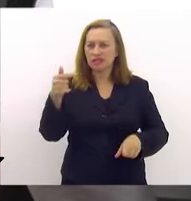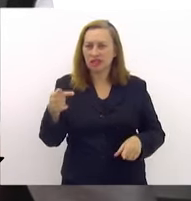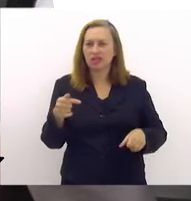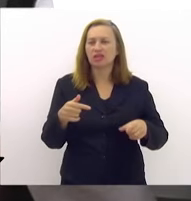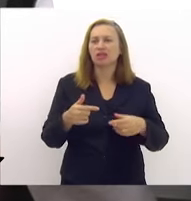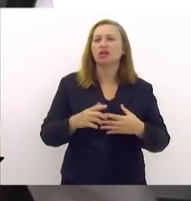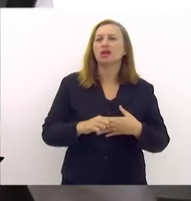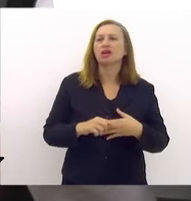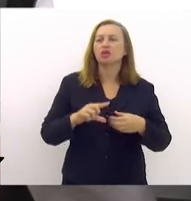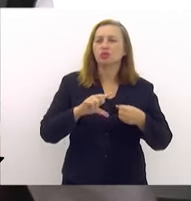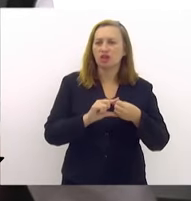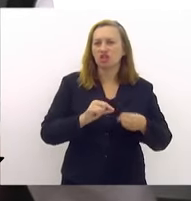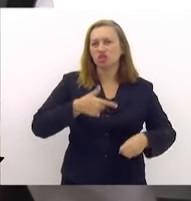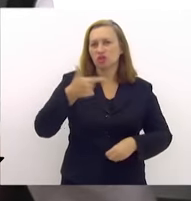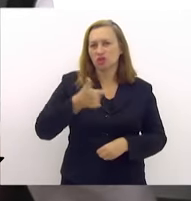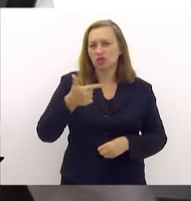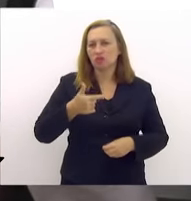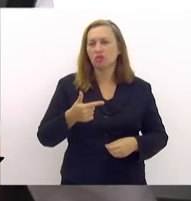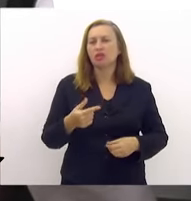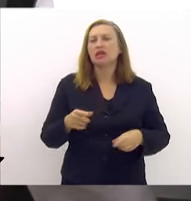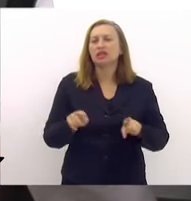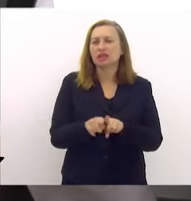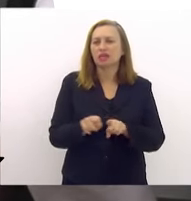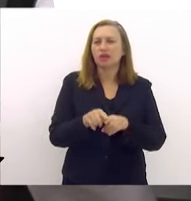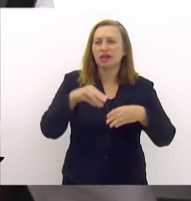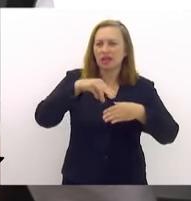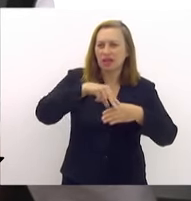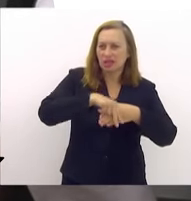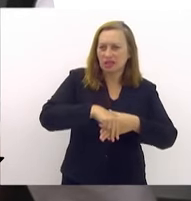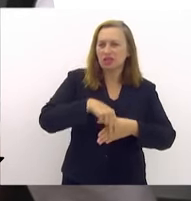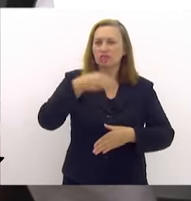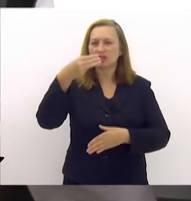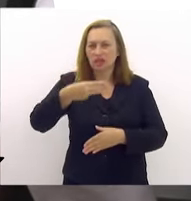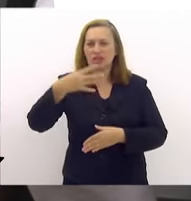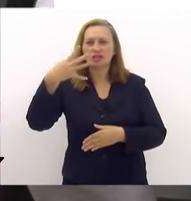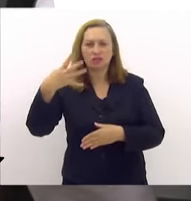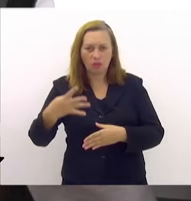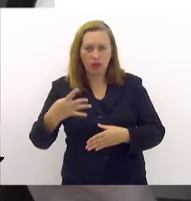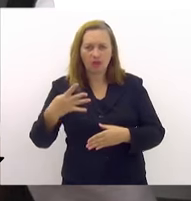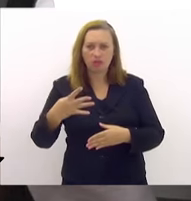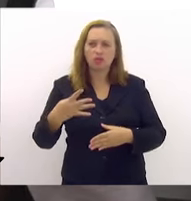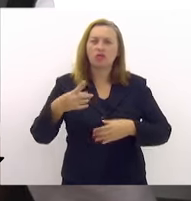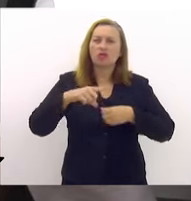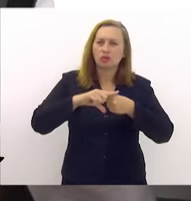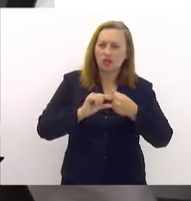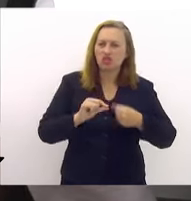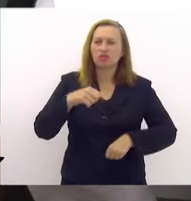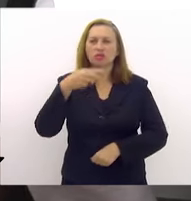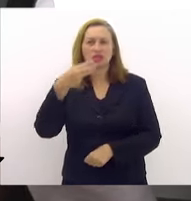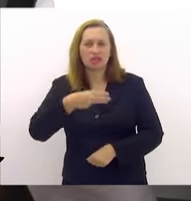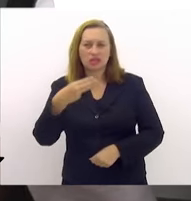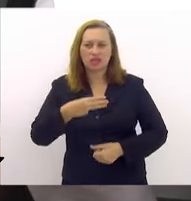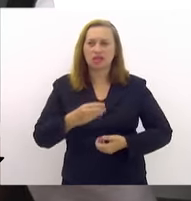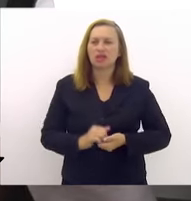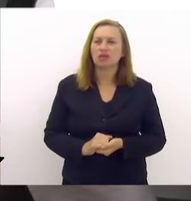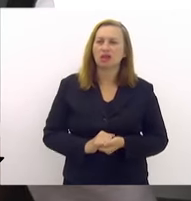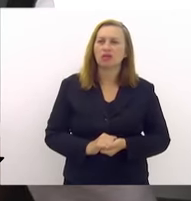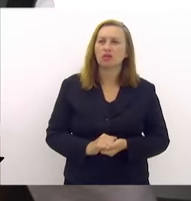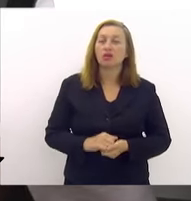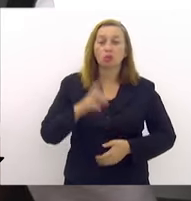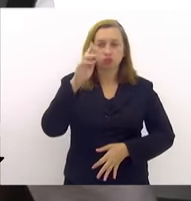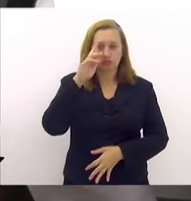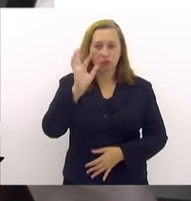incisos 3 e 4 do artigo 3º. Os incisos 6 e 7, acho que a questão da autoridade